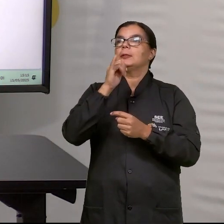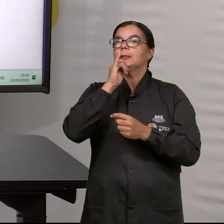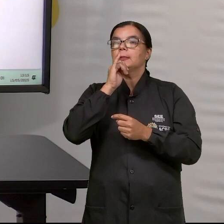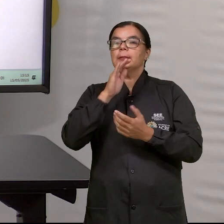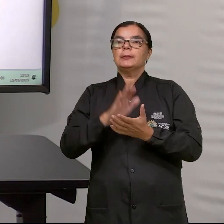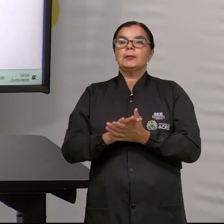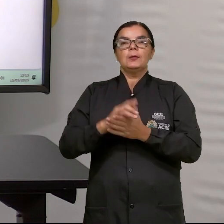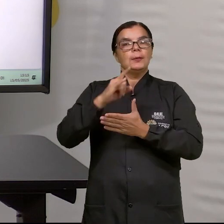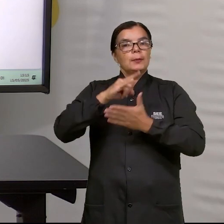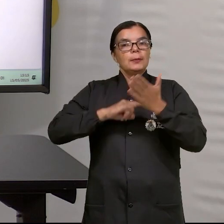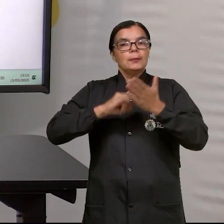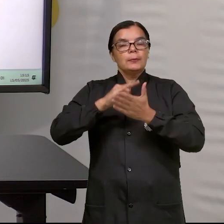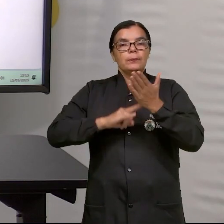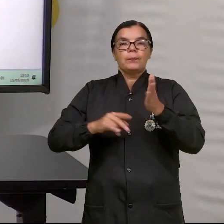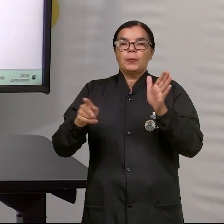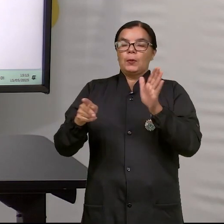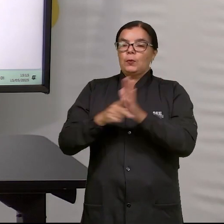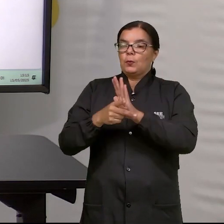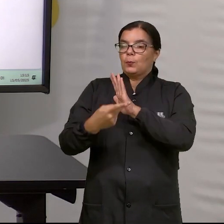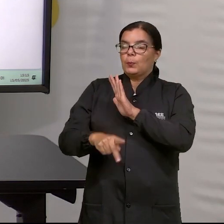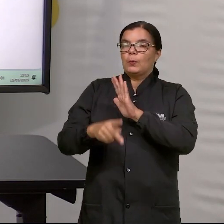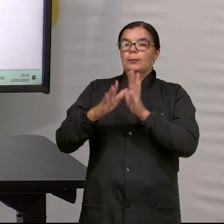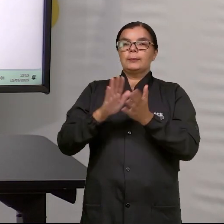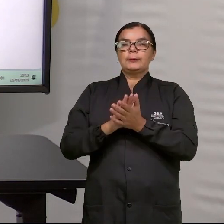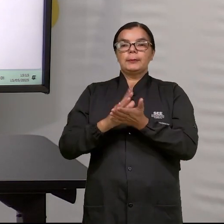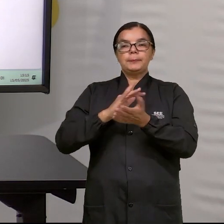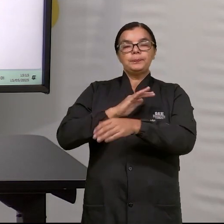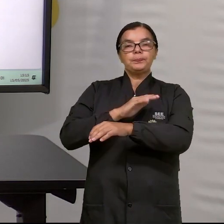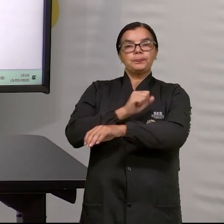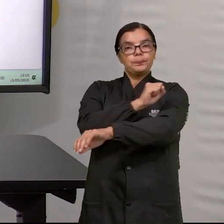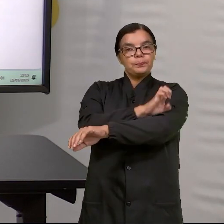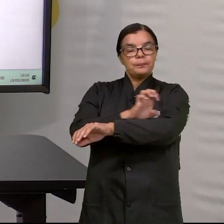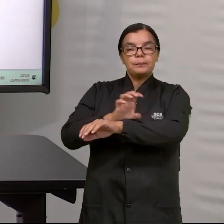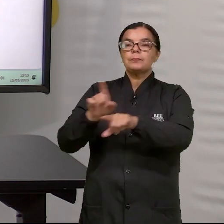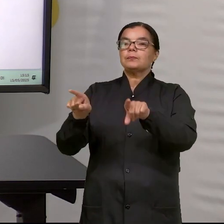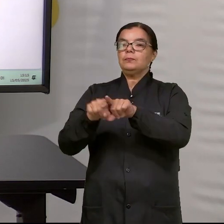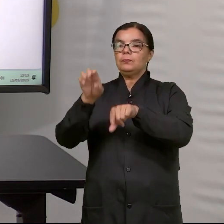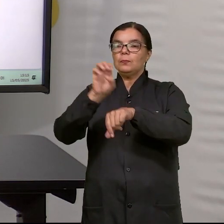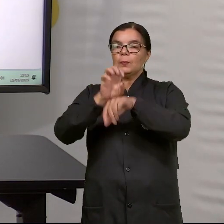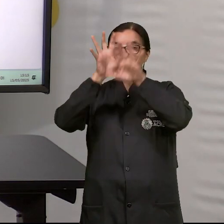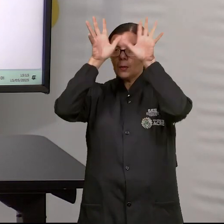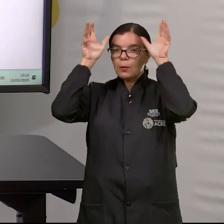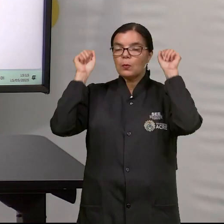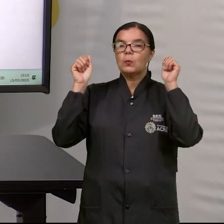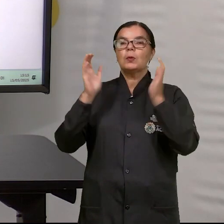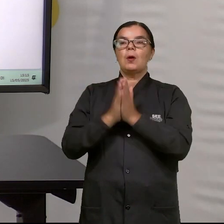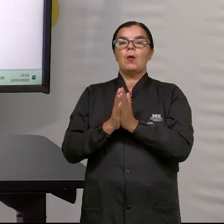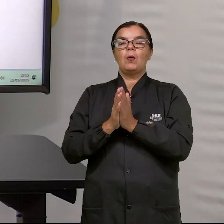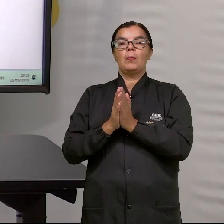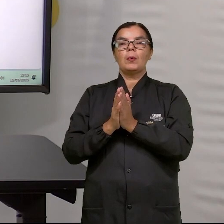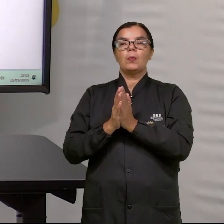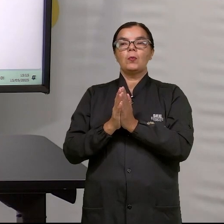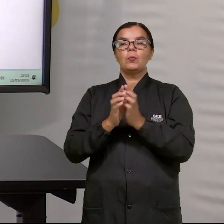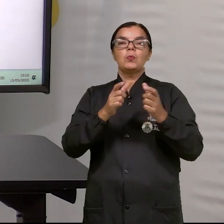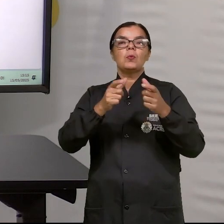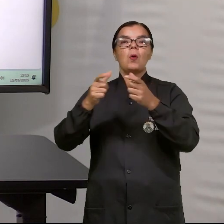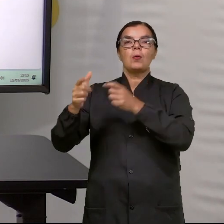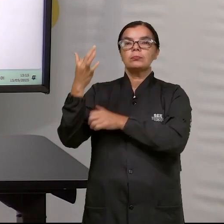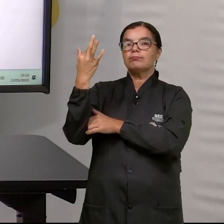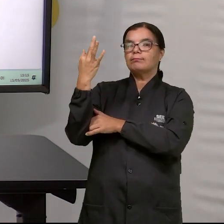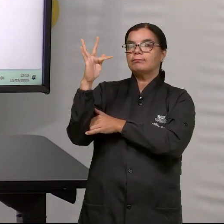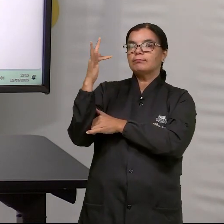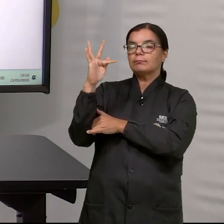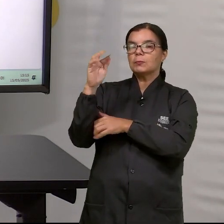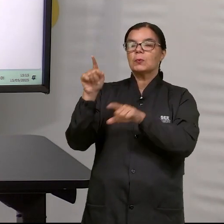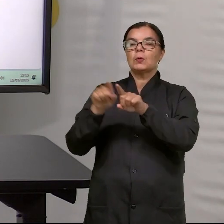mandar às vezes um documento daqui da secretaria aqui do estado do Acre, para um órgão federal, por exemplo, né? Que o